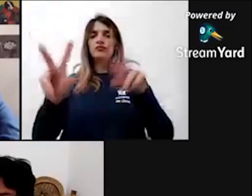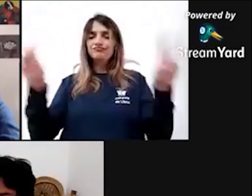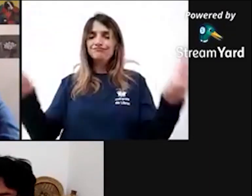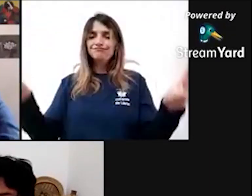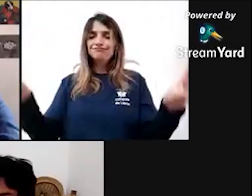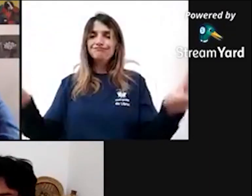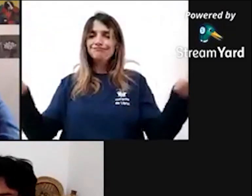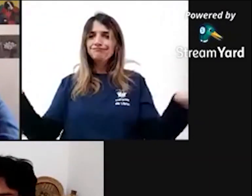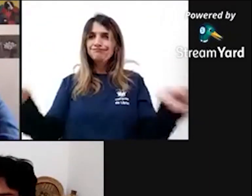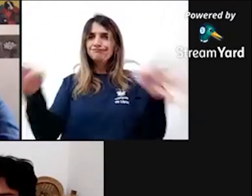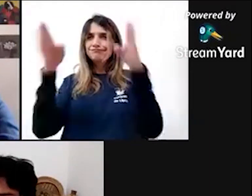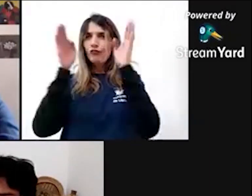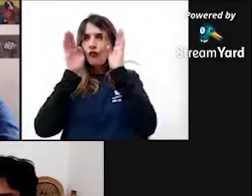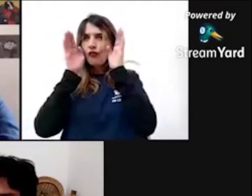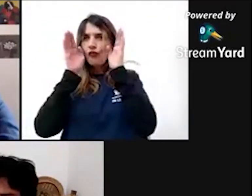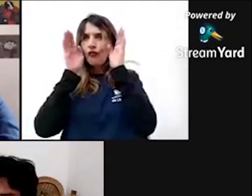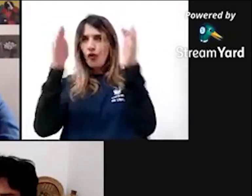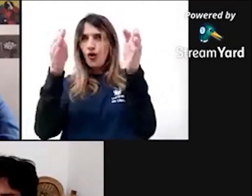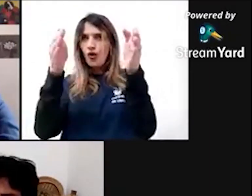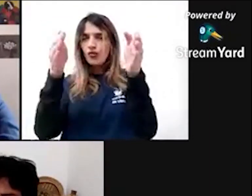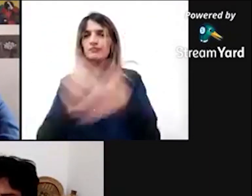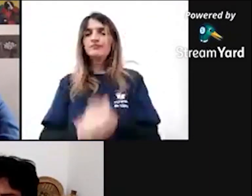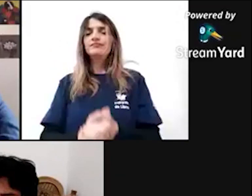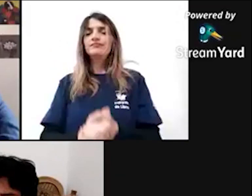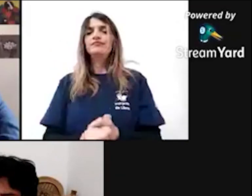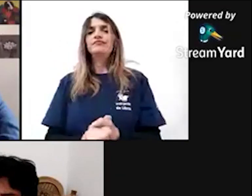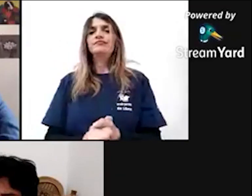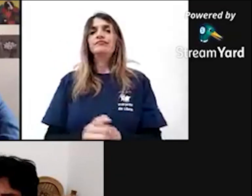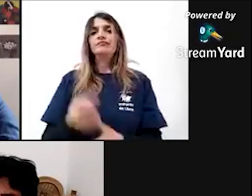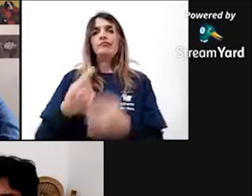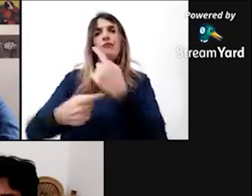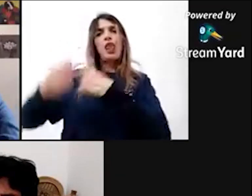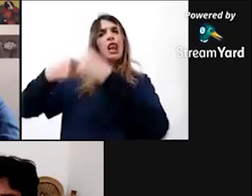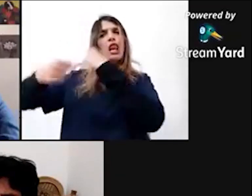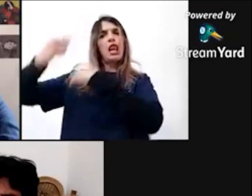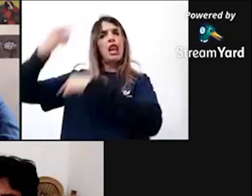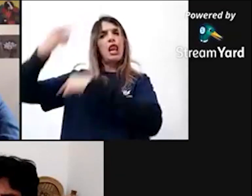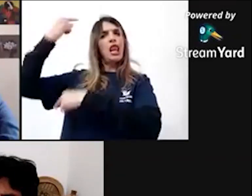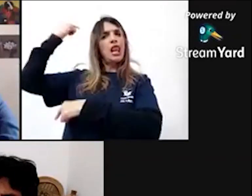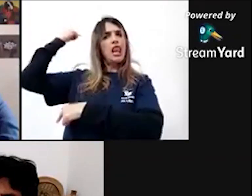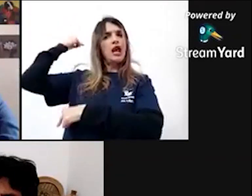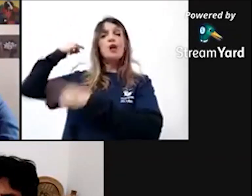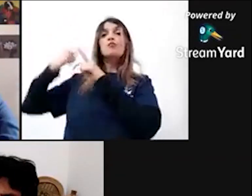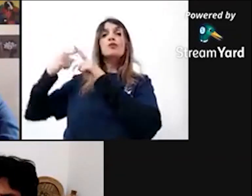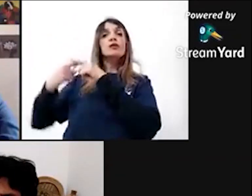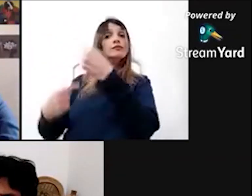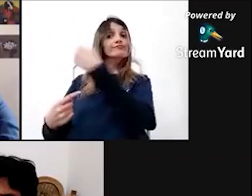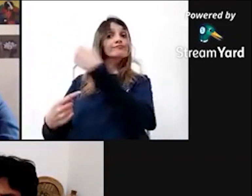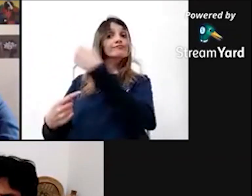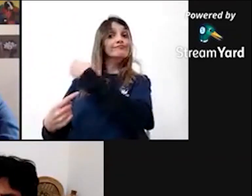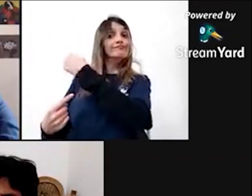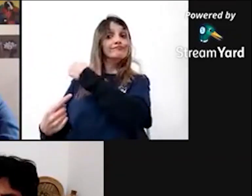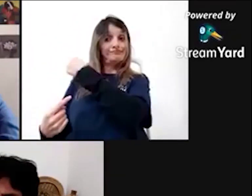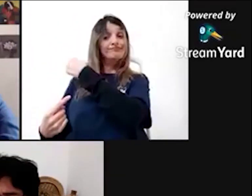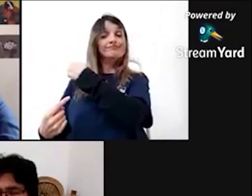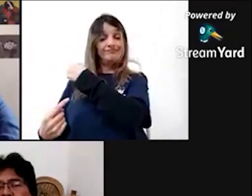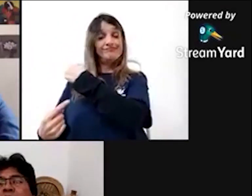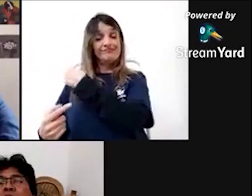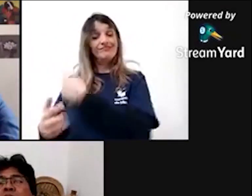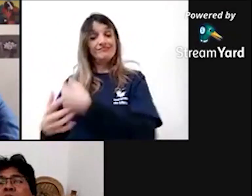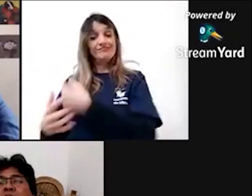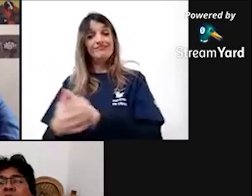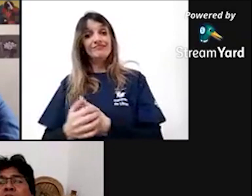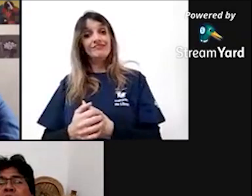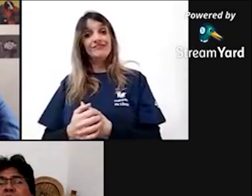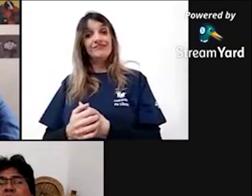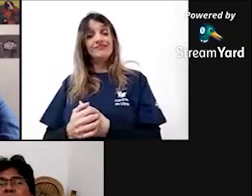os nossos antepassados, para os nossos ancestrais, porque são esses antepassados, são esses ancestrais que vão nos